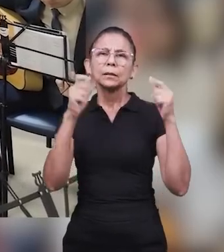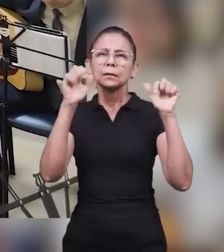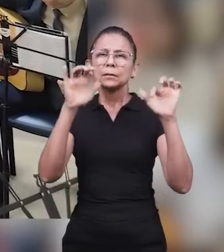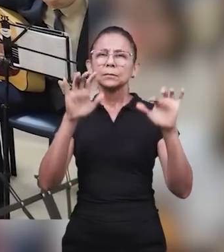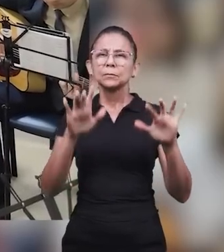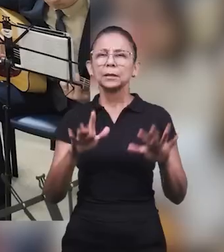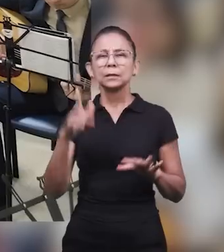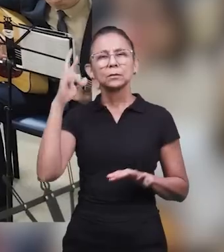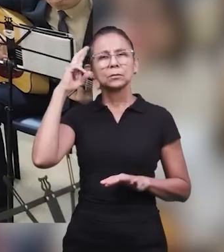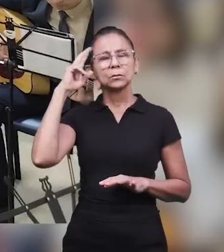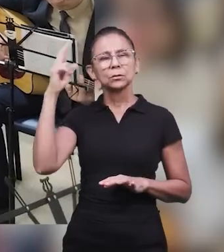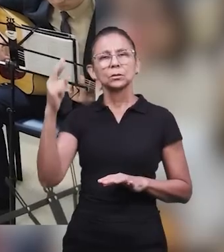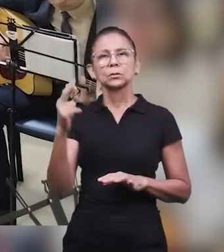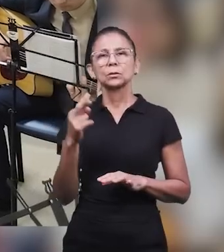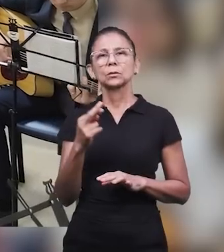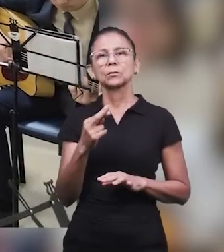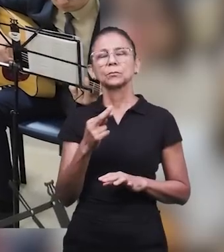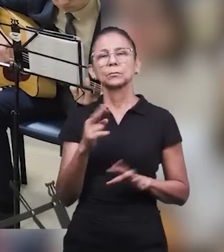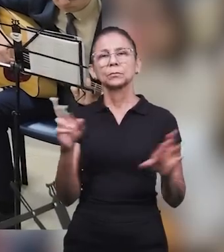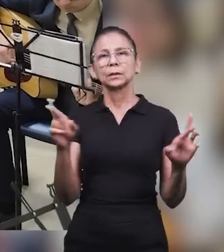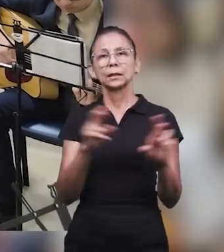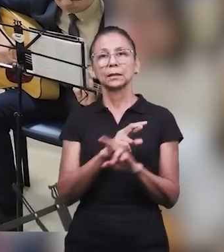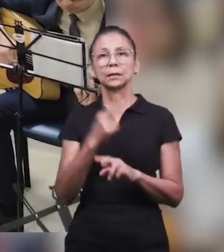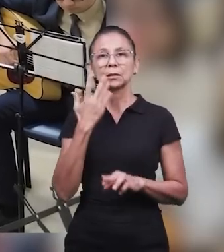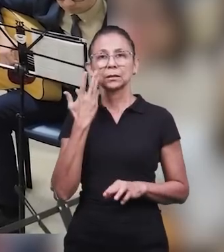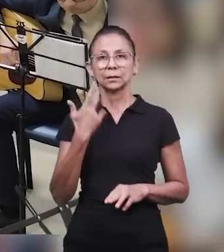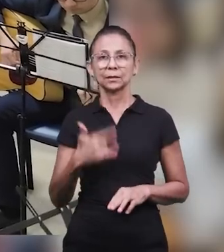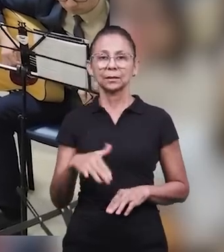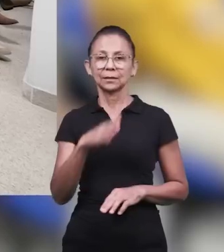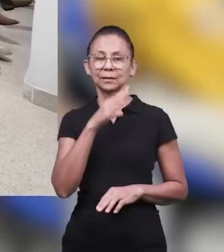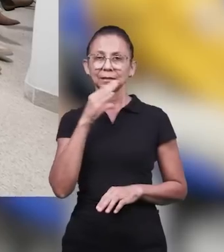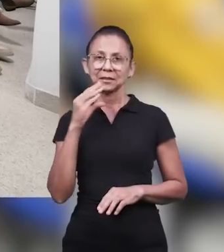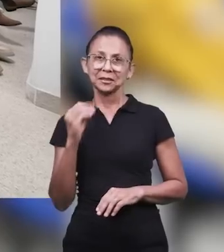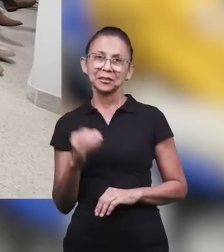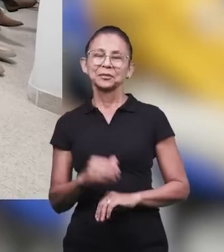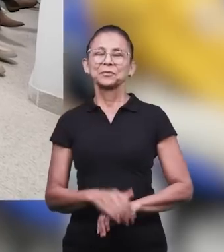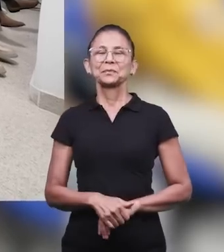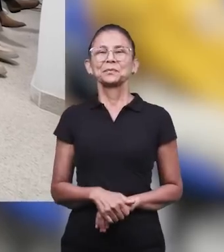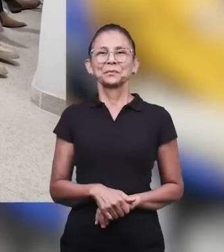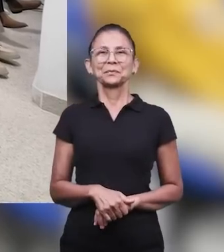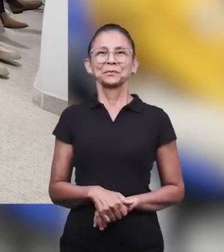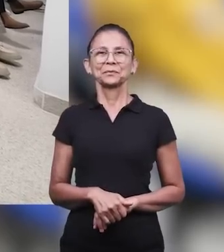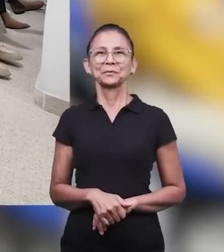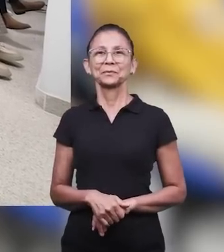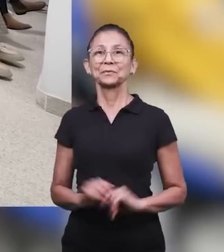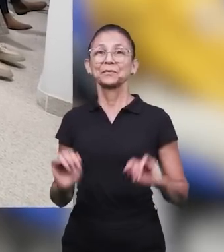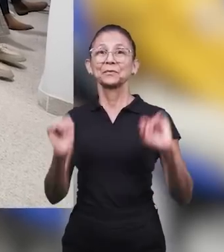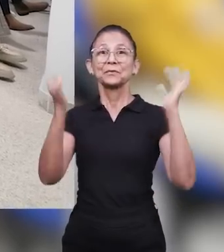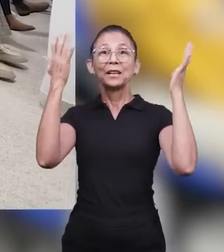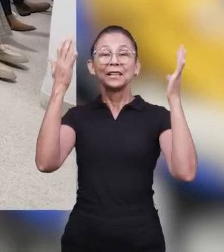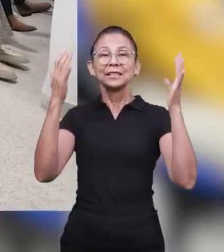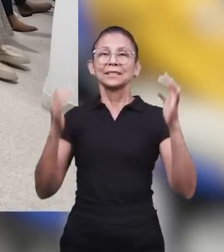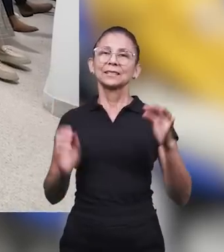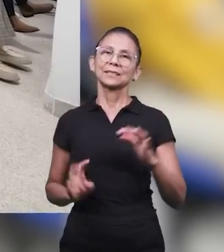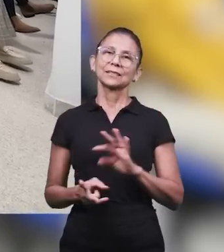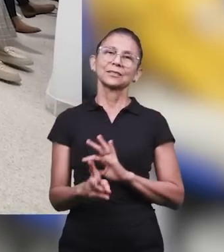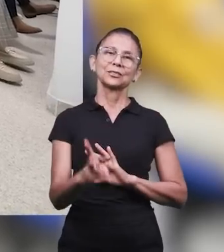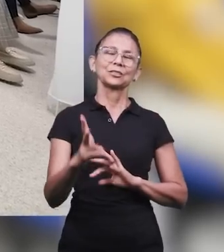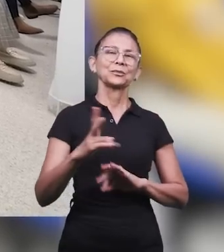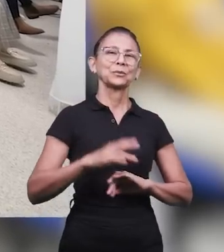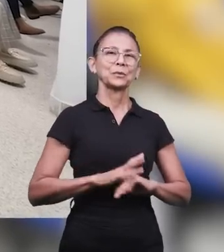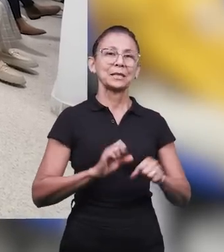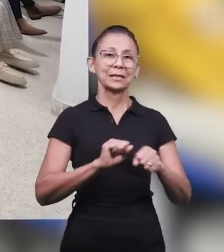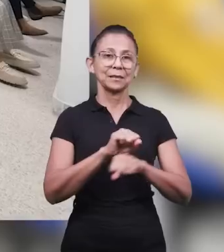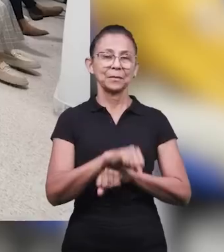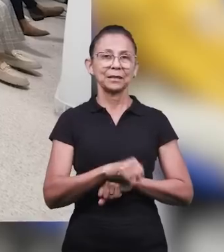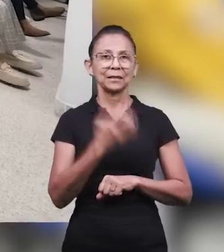as vidas das crianças, em especial daquelas que integrariam as classes. A festa se completou com o seminário para CIAs, onde